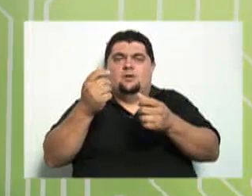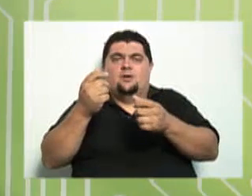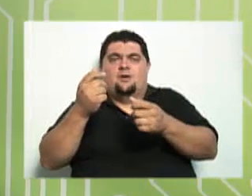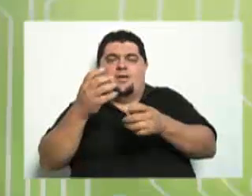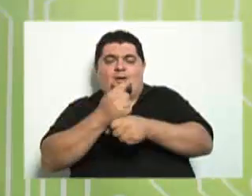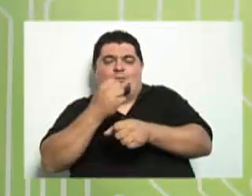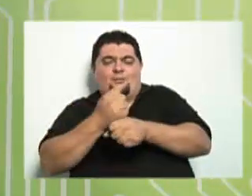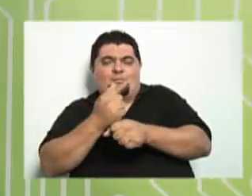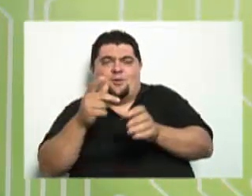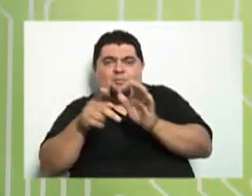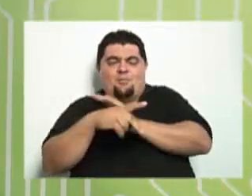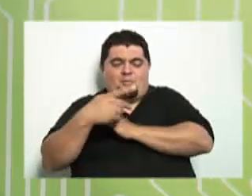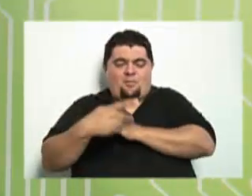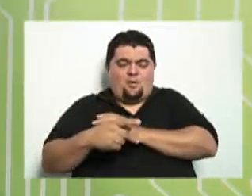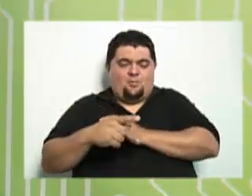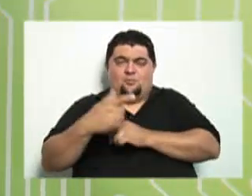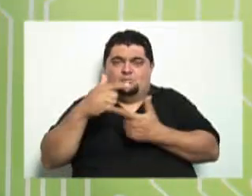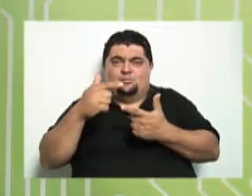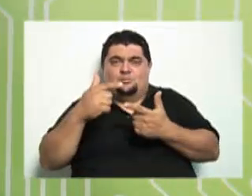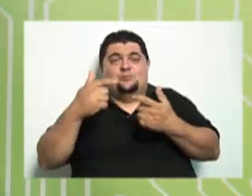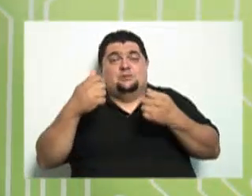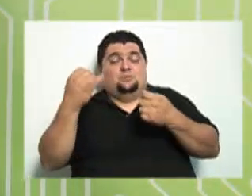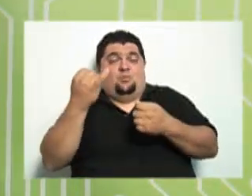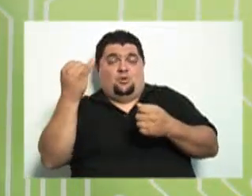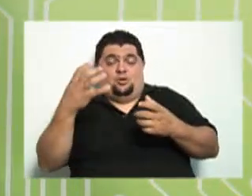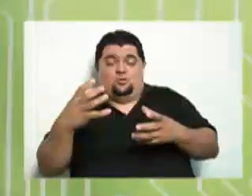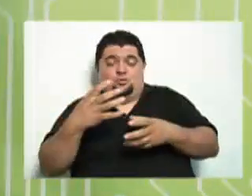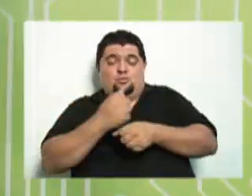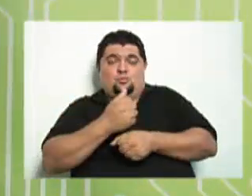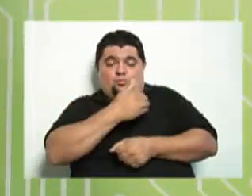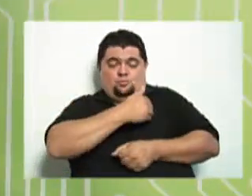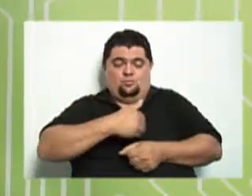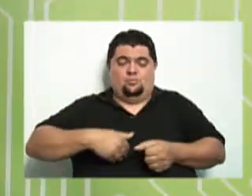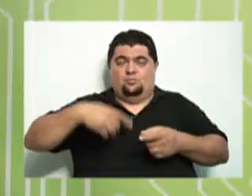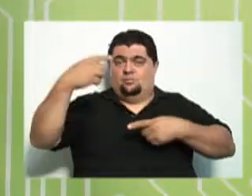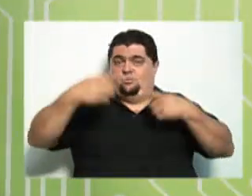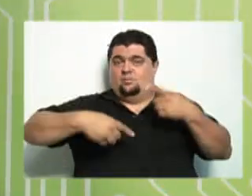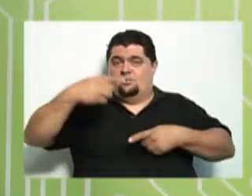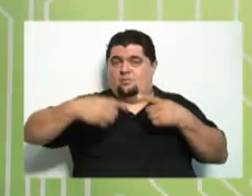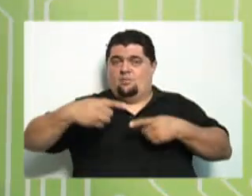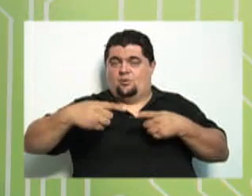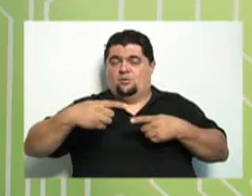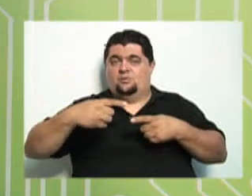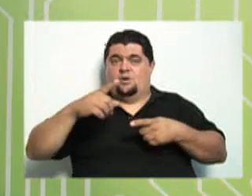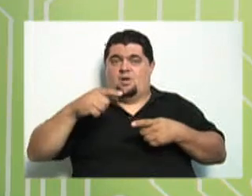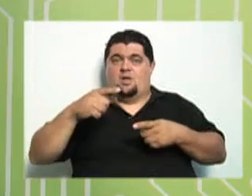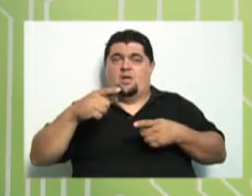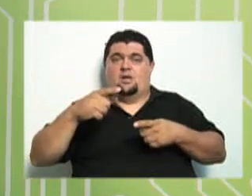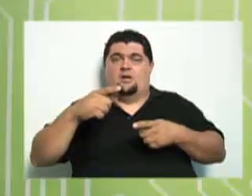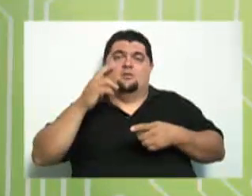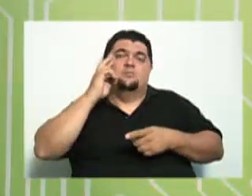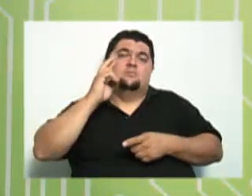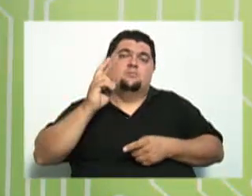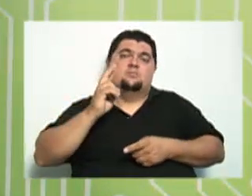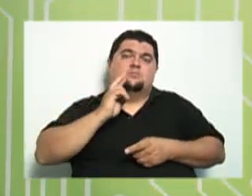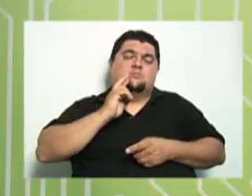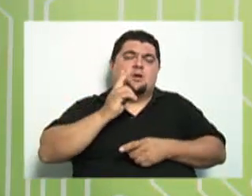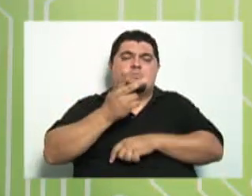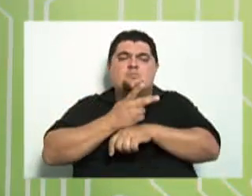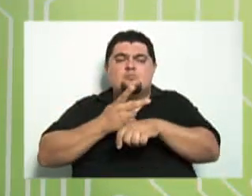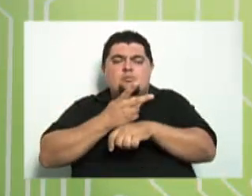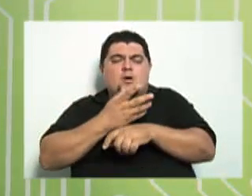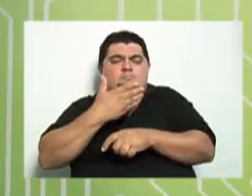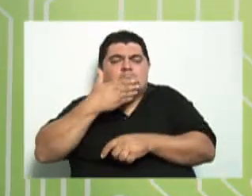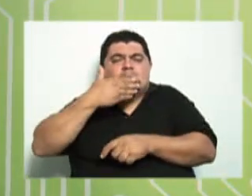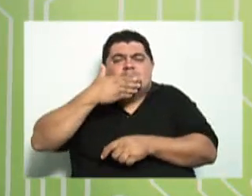não discutimos isso sem uma agenda política. Nós temos um objetivo. Discutir a economia de Rondônia é buscar a melhoria da economia